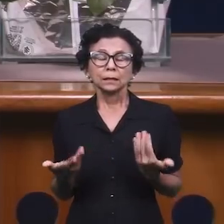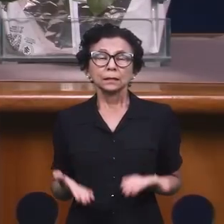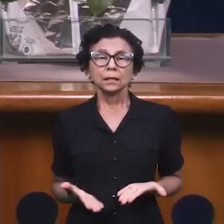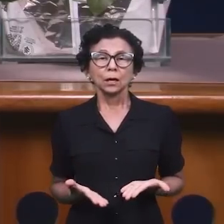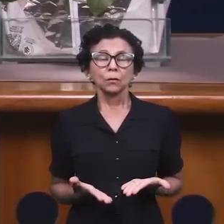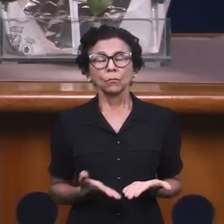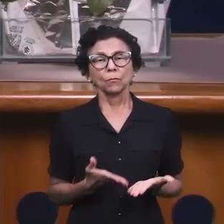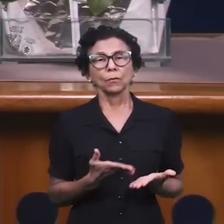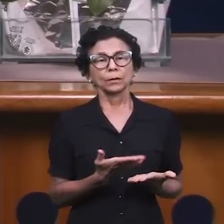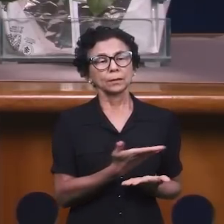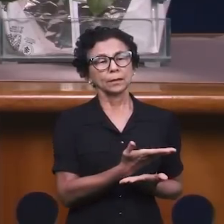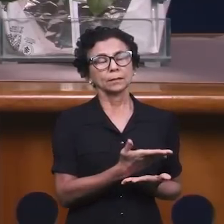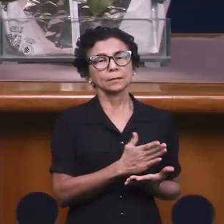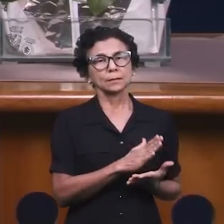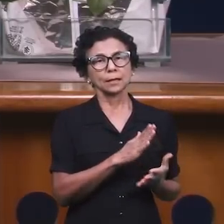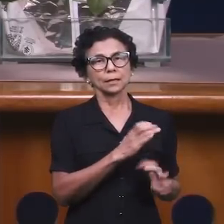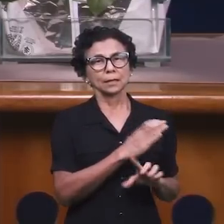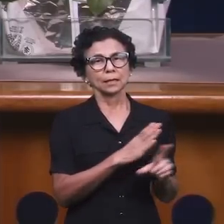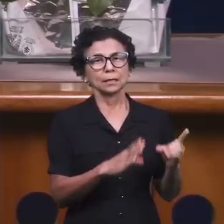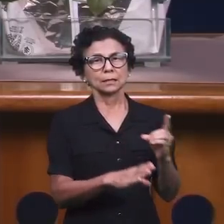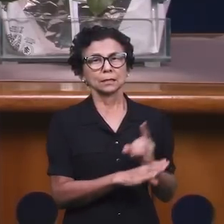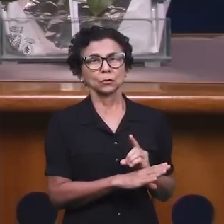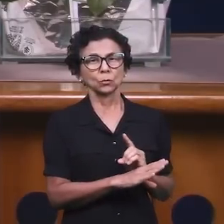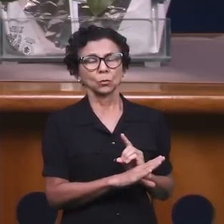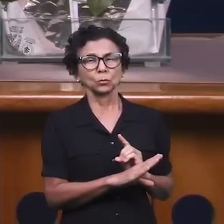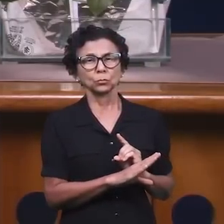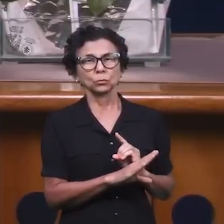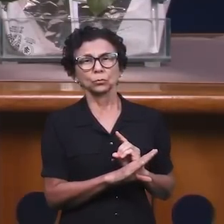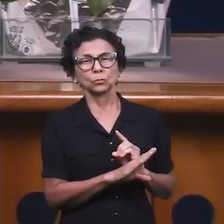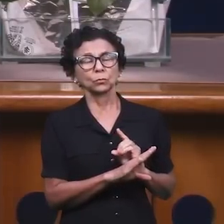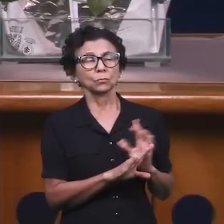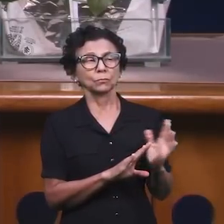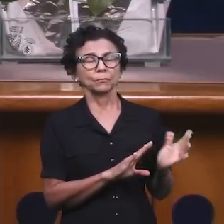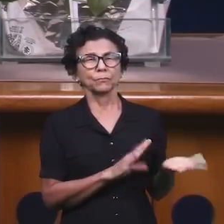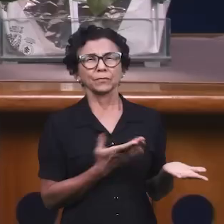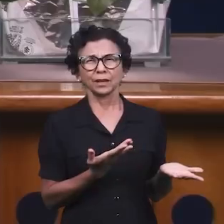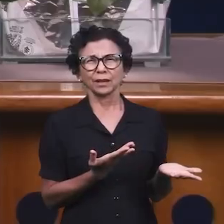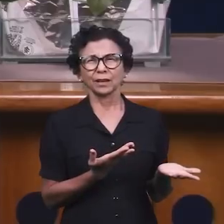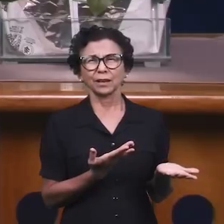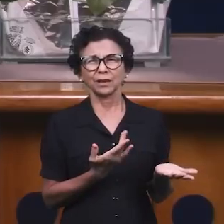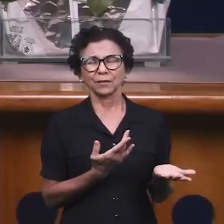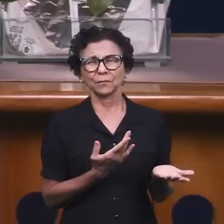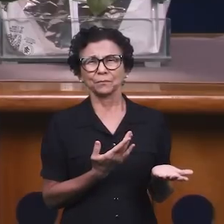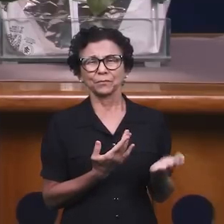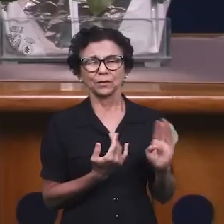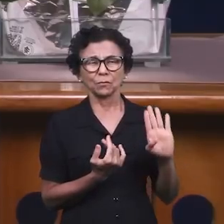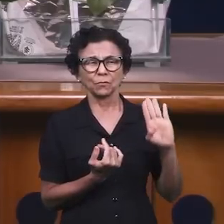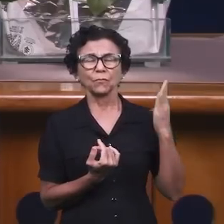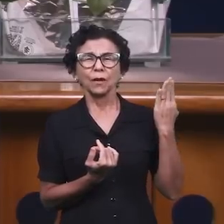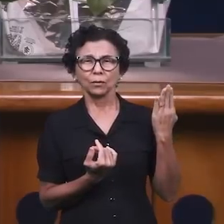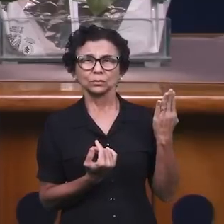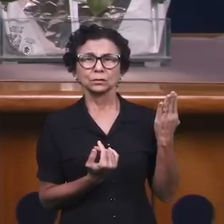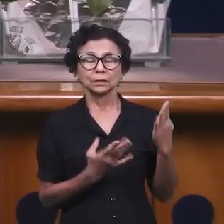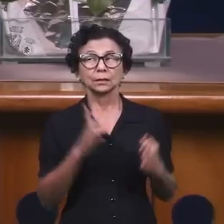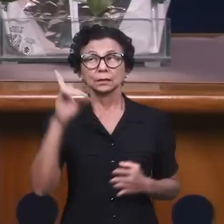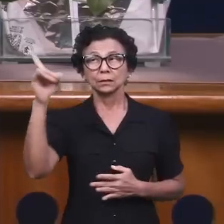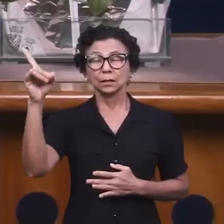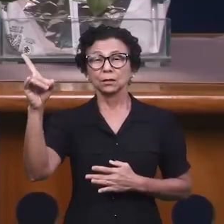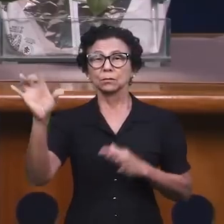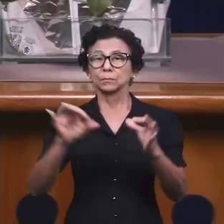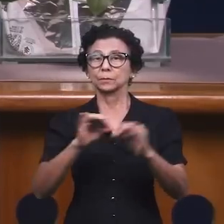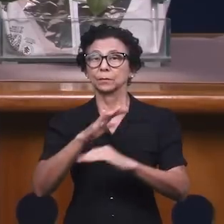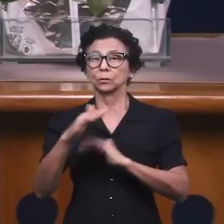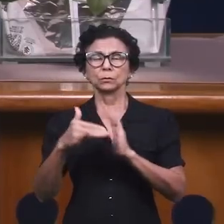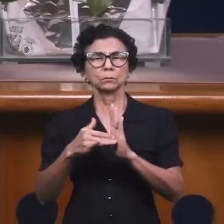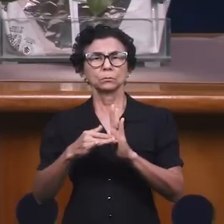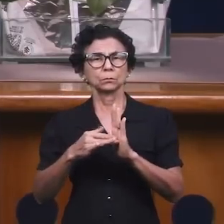sobrenaturais, criando uma falsa sensação de imortalidade. Porque tudo aquilo que Deus estabeleceu para o homem, no seu projeto de